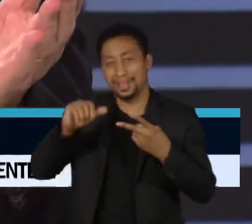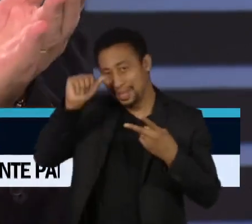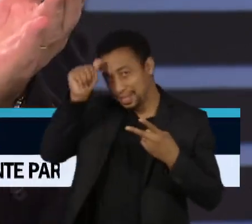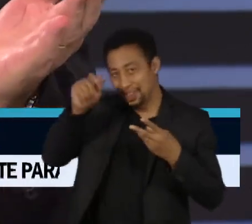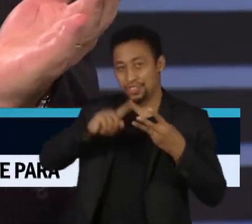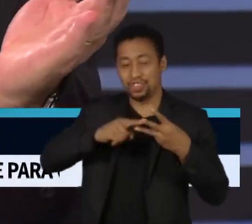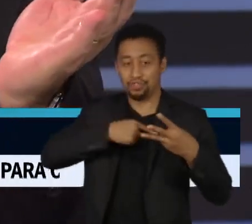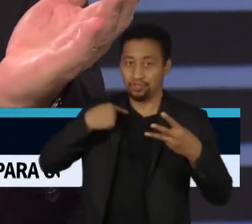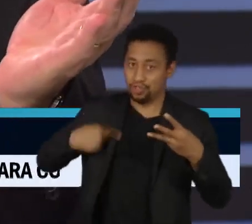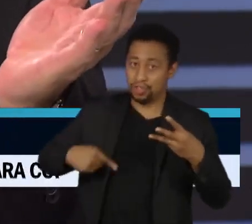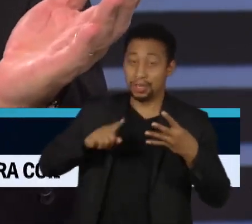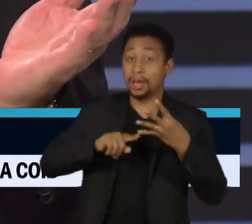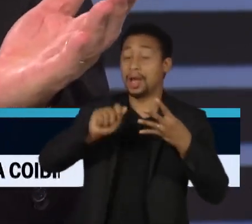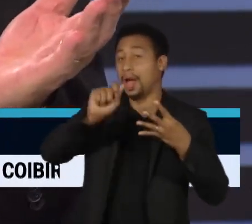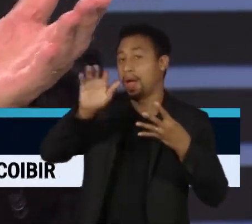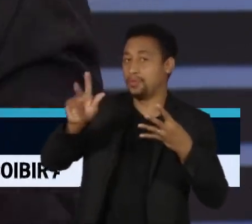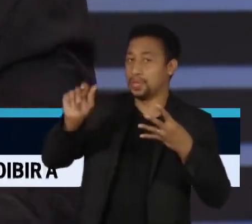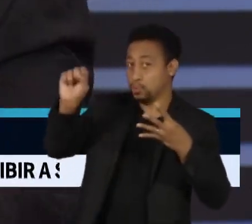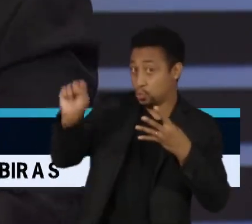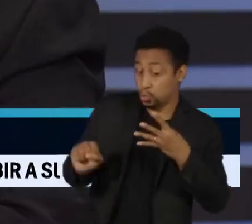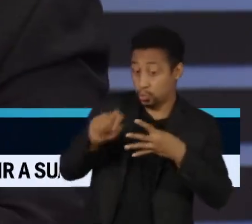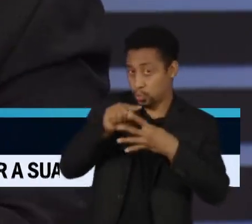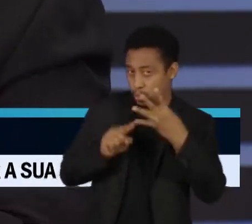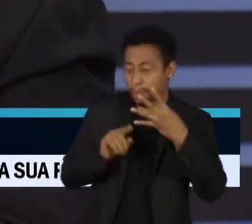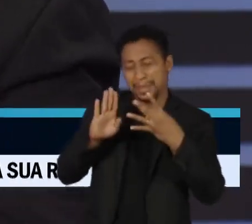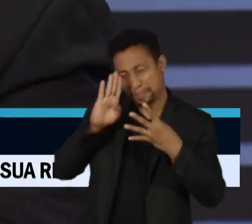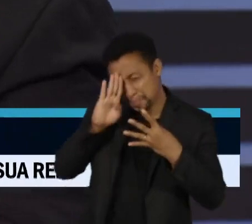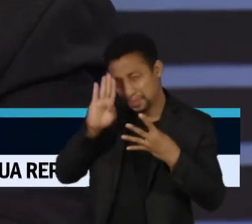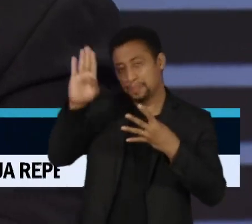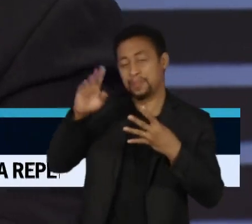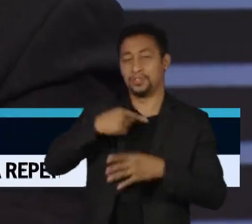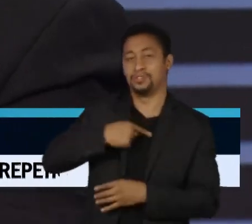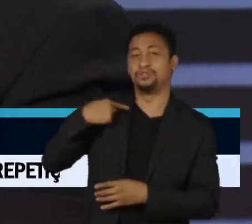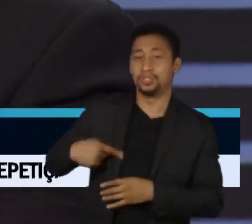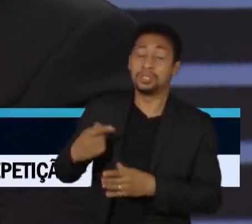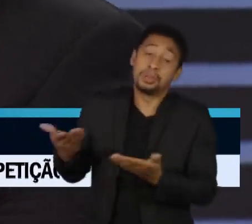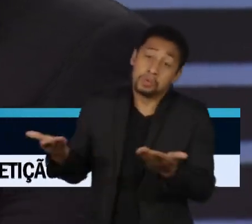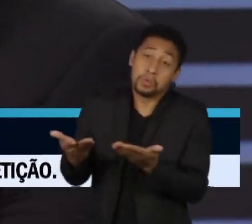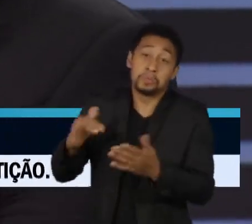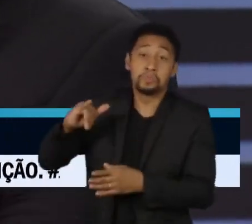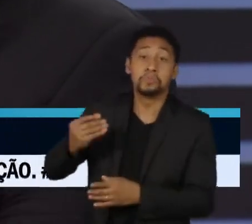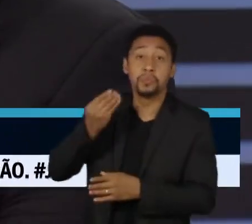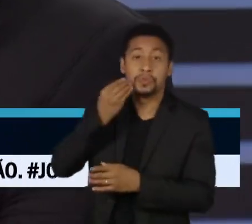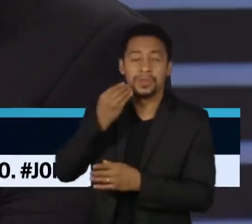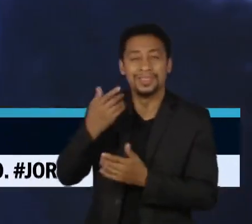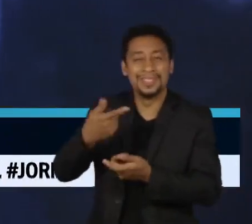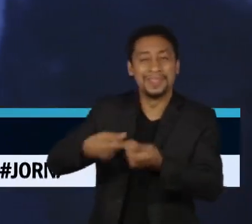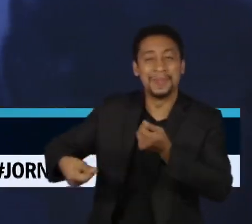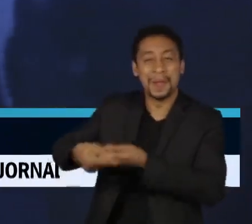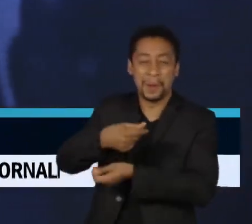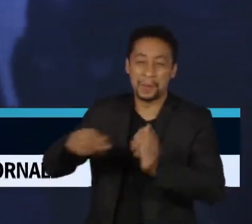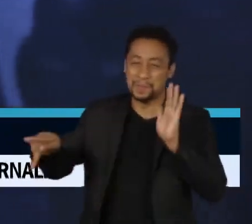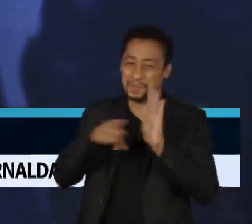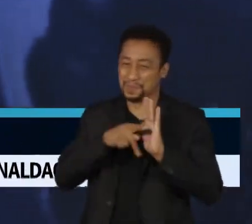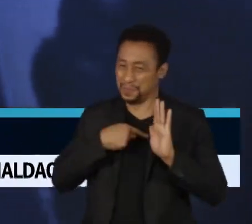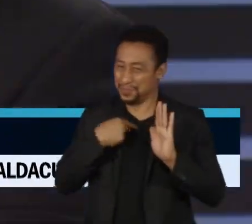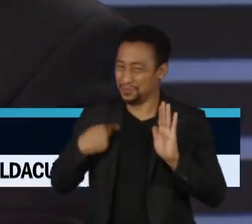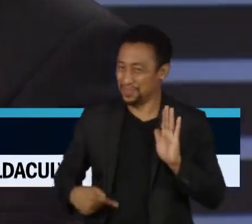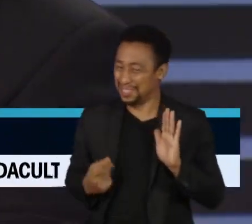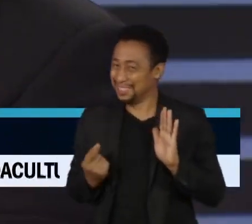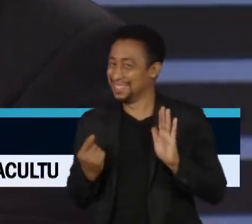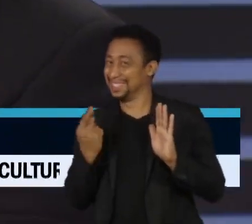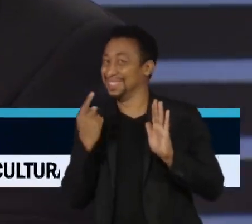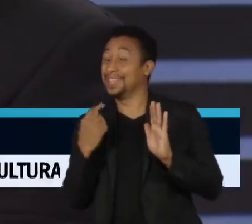uma parcela grande, claro, é a Índia e a China. Por isso, é uma ocasião para falar, você falou em negócio, da China, ele era sinônimo